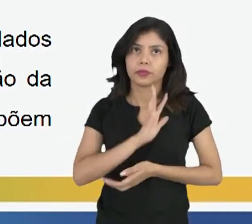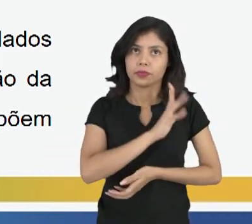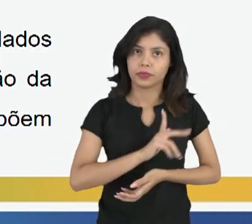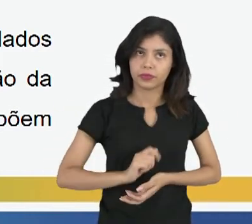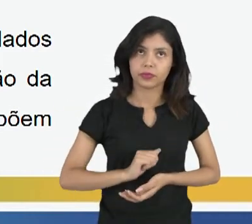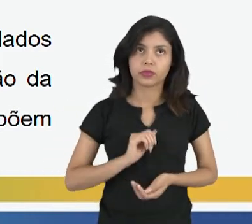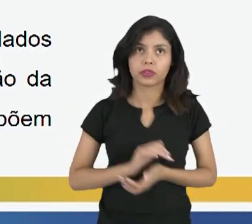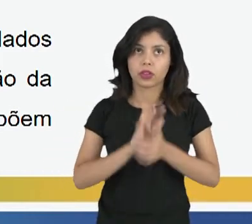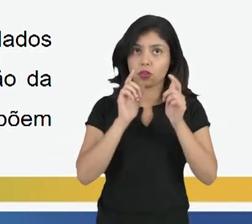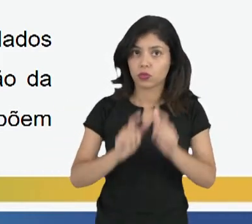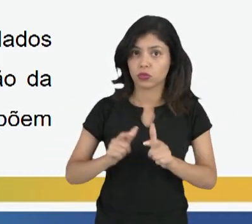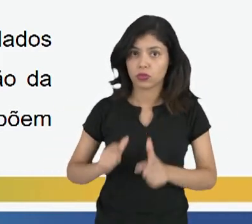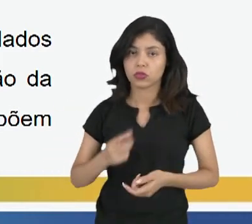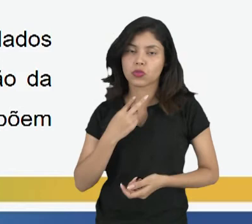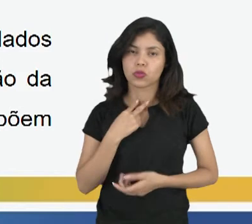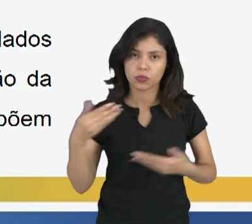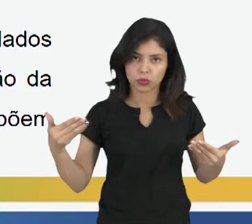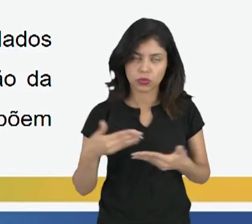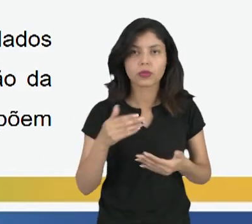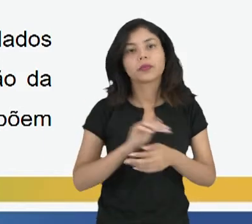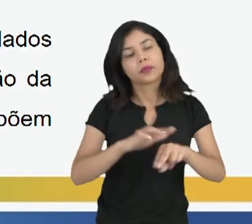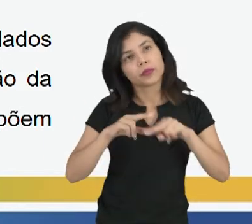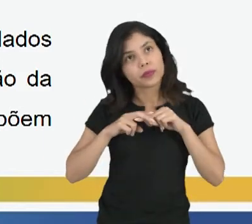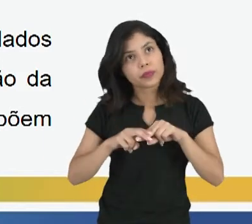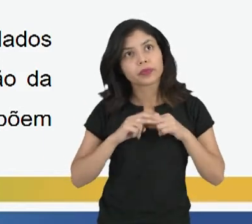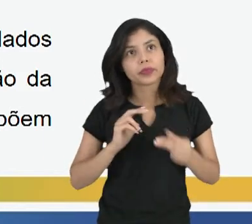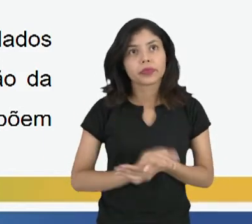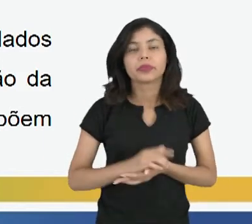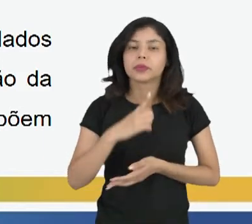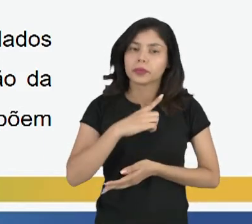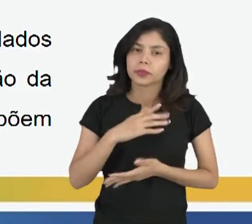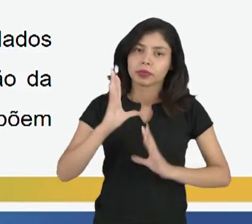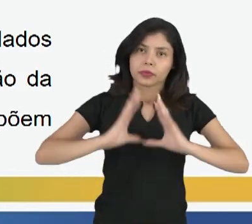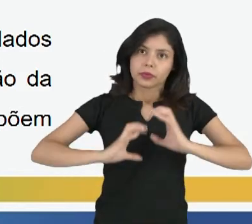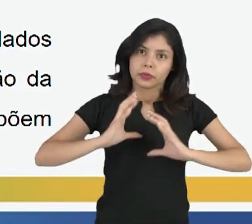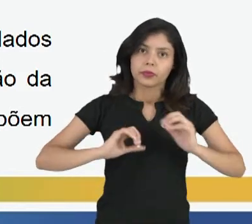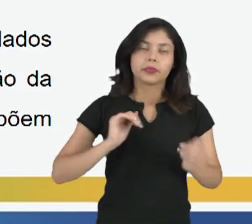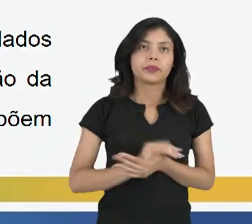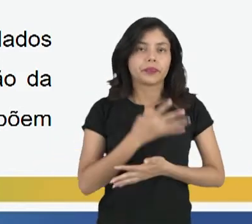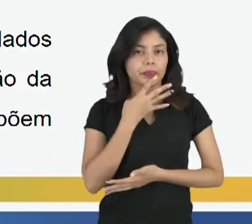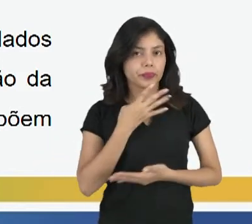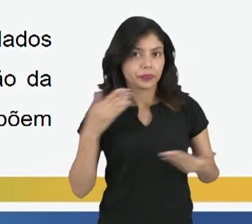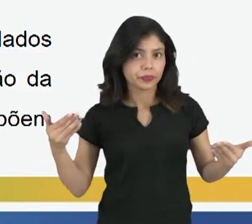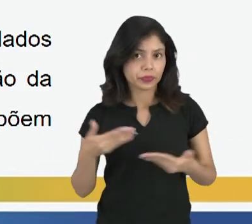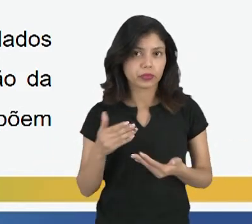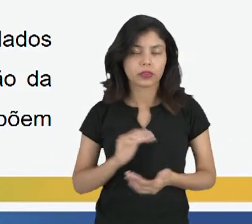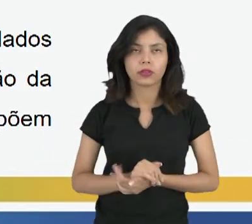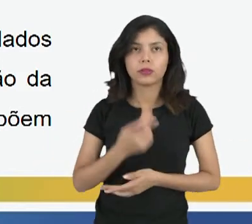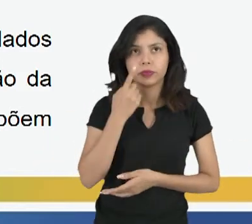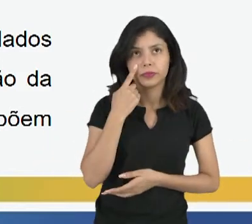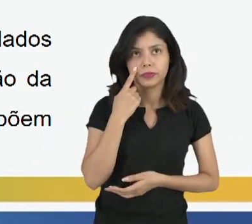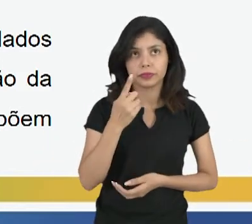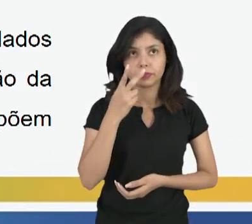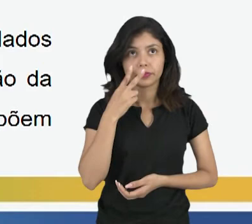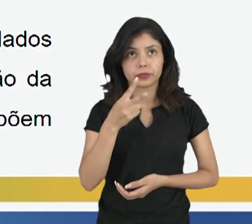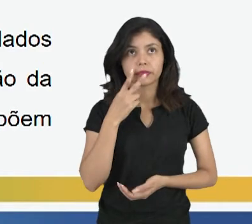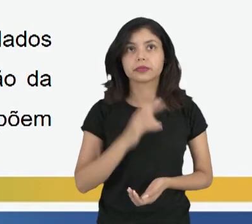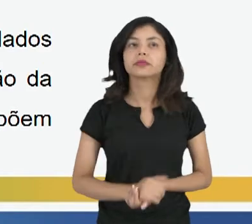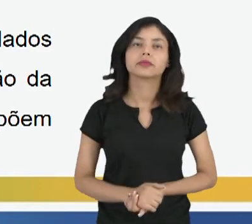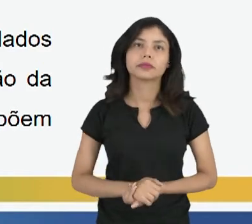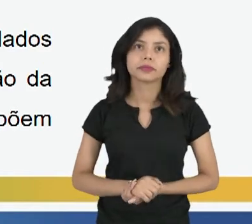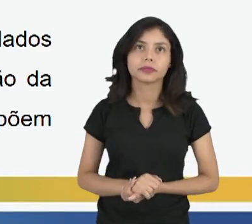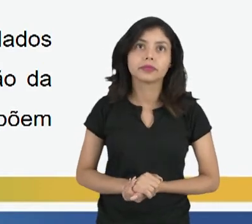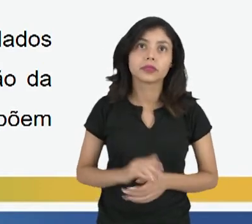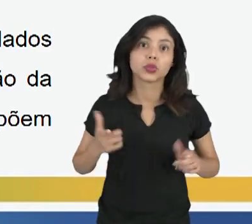dos Palestina onde eles ocupam atualmente por isso a razão desses conflitos que conhecemos hoje a gente olhando pelo mapa ver